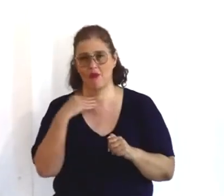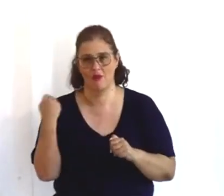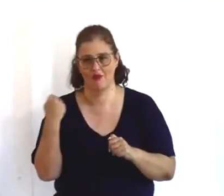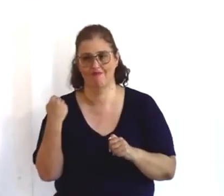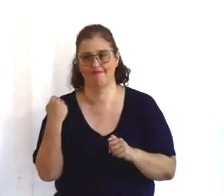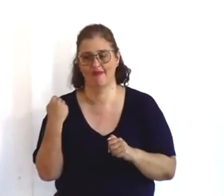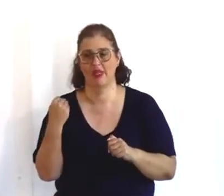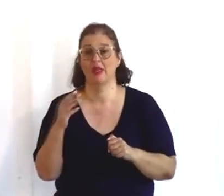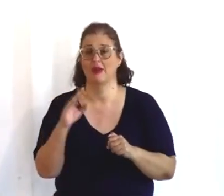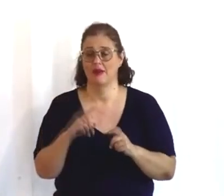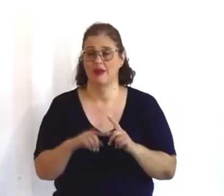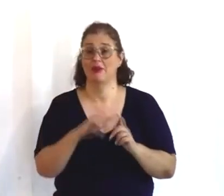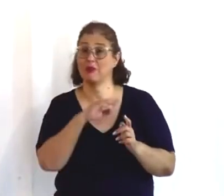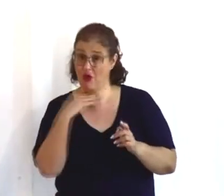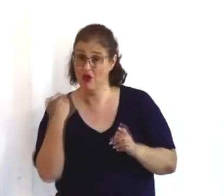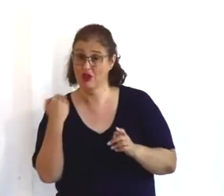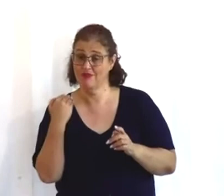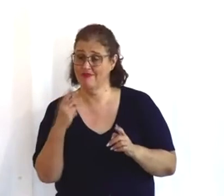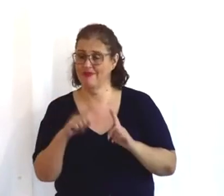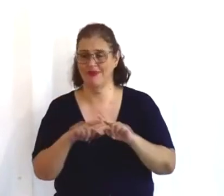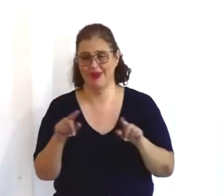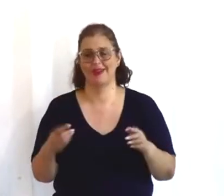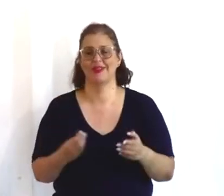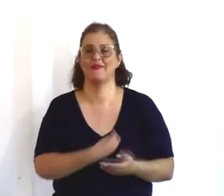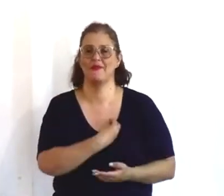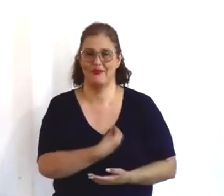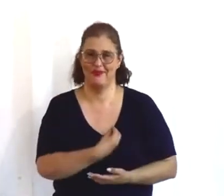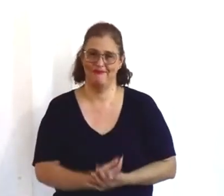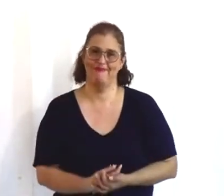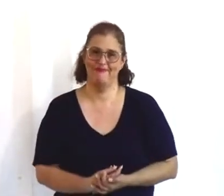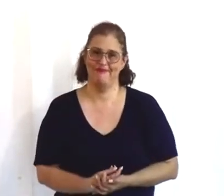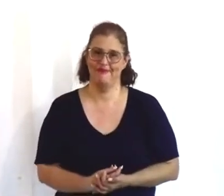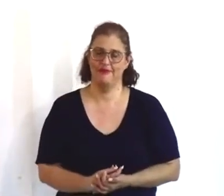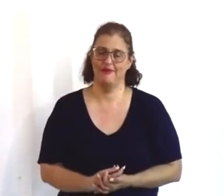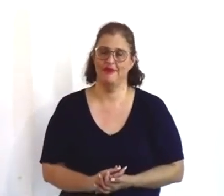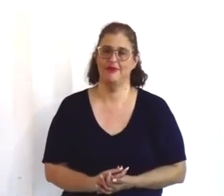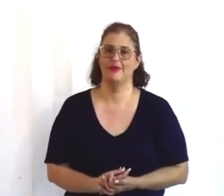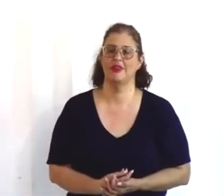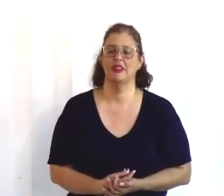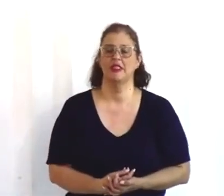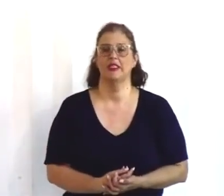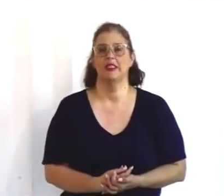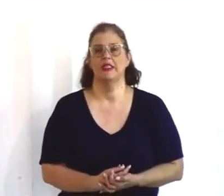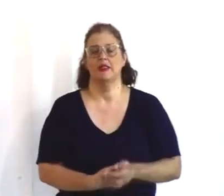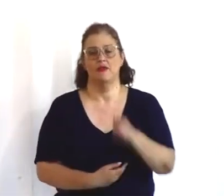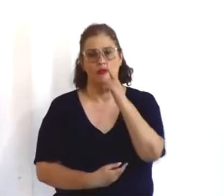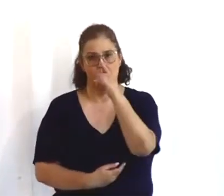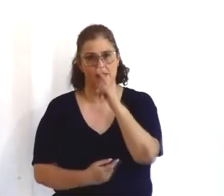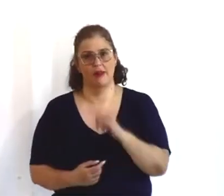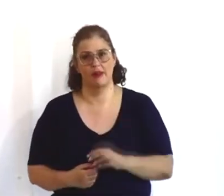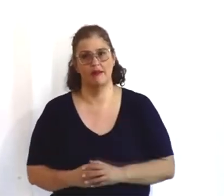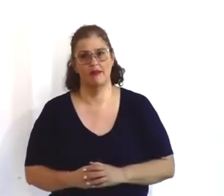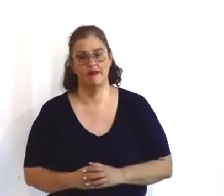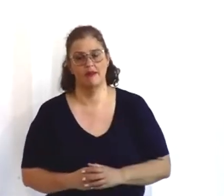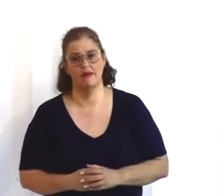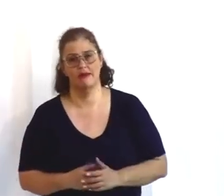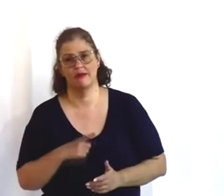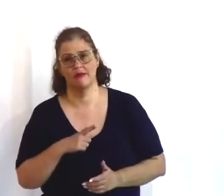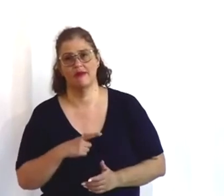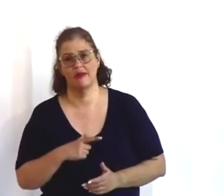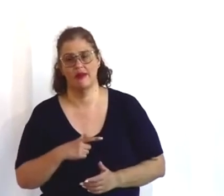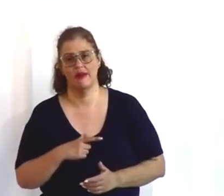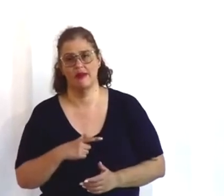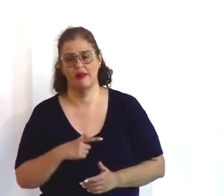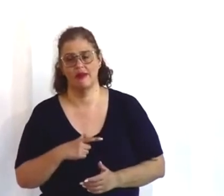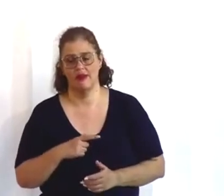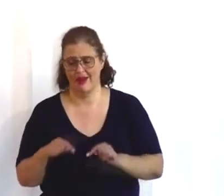viverá. Que bendita promessa. O seu nome está no livro da vida, meu irmão, minha irmã. Os seus registros podem ser apagados aqui